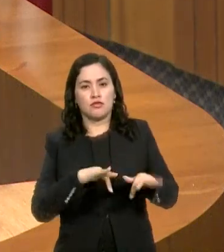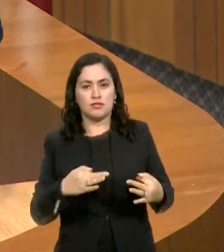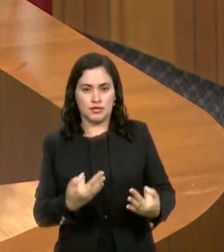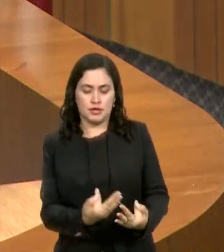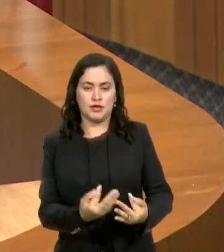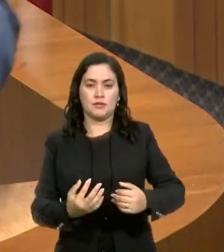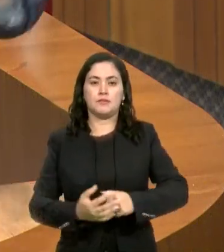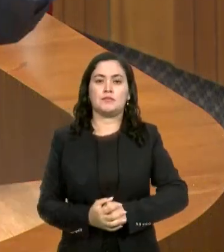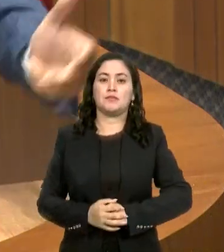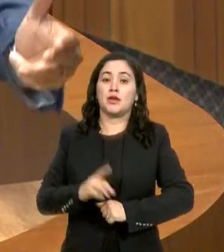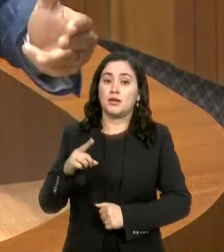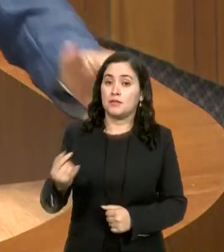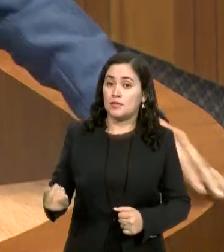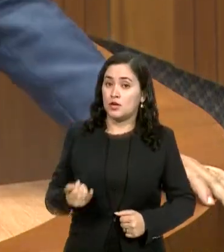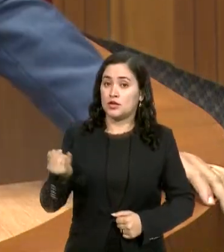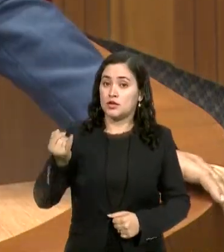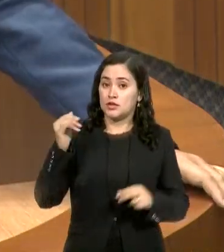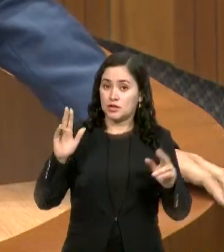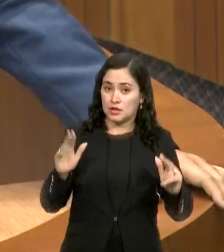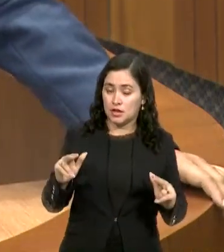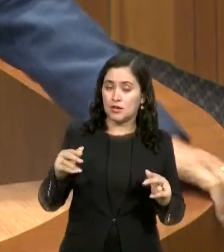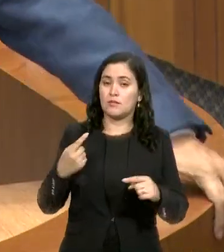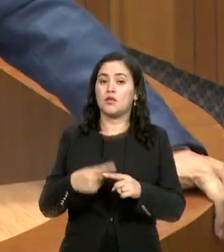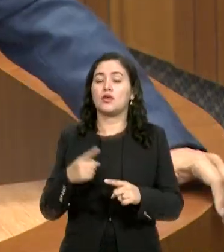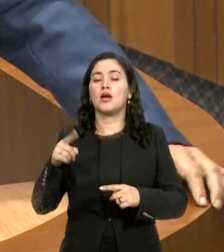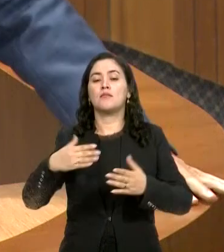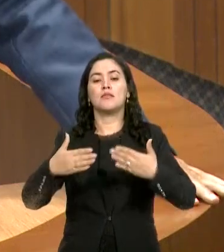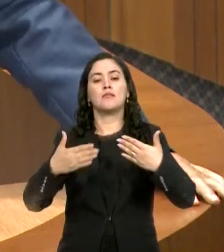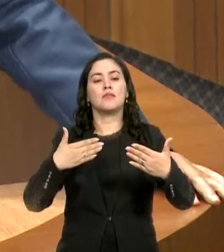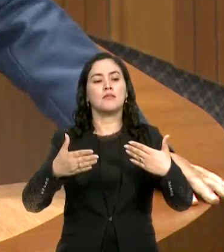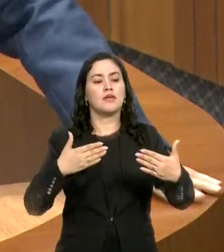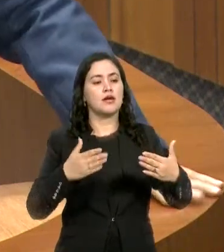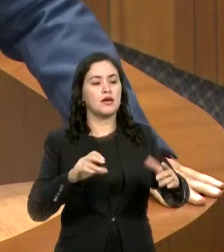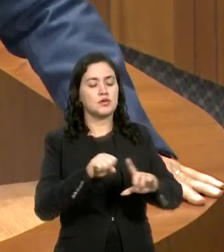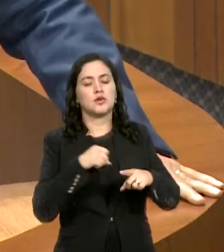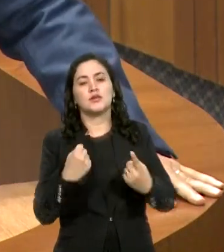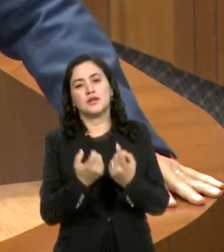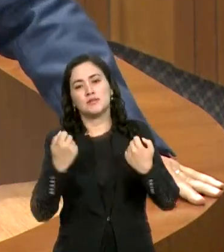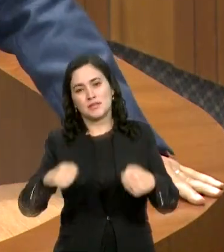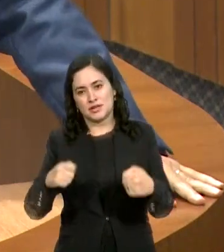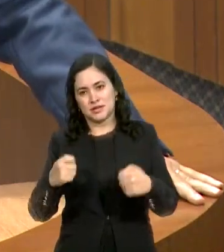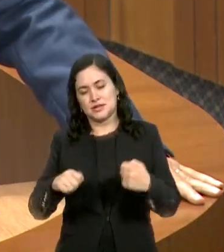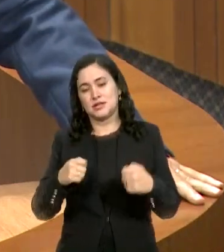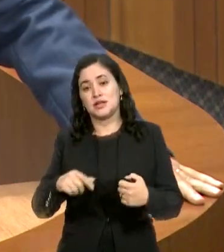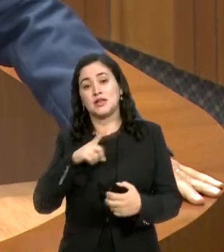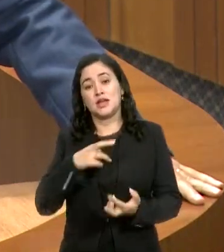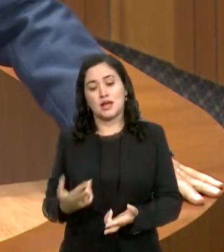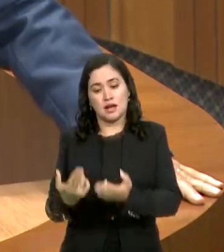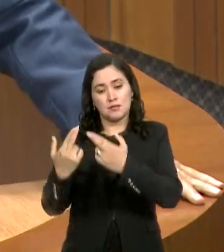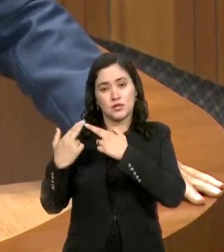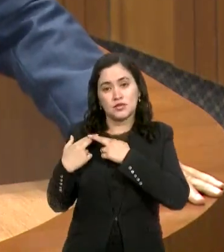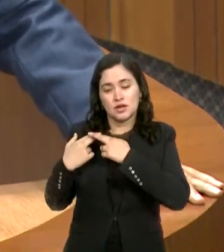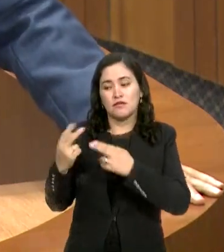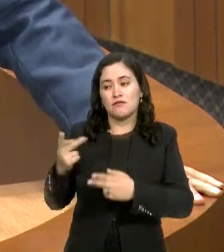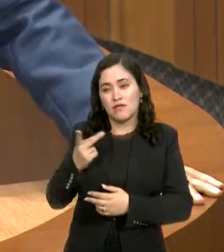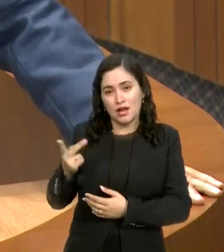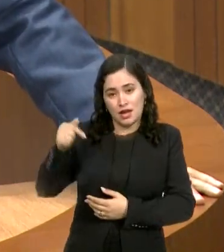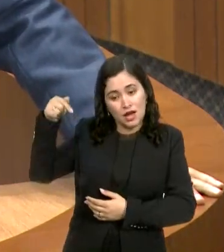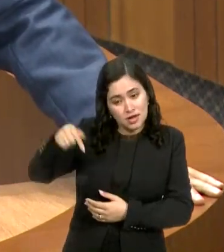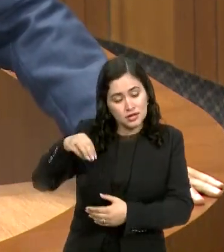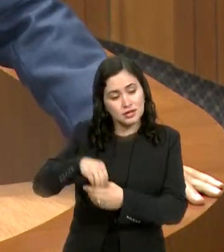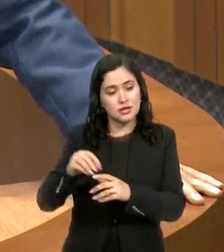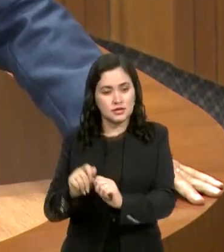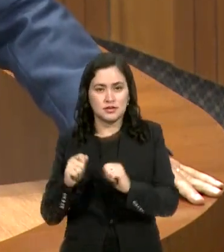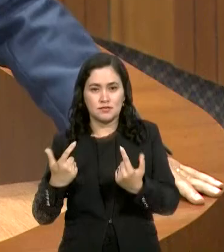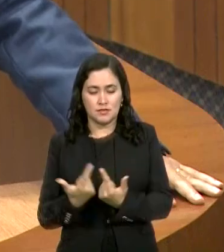trazer sempre os debates que a sociedade requer de uma forma responsável para cá, para dentro da casa. Muito obrigado. Era isso que nós